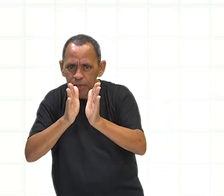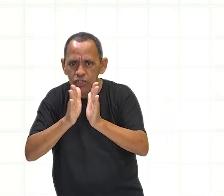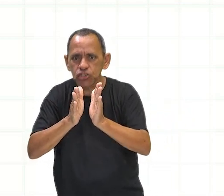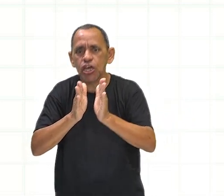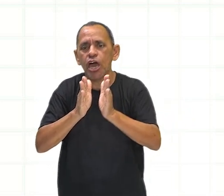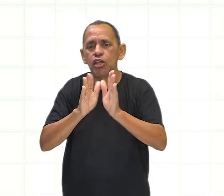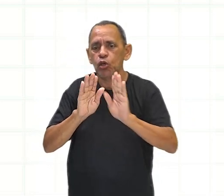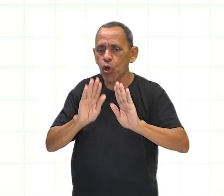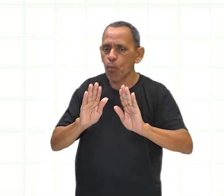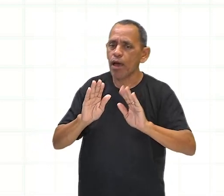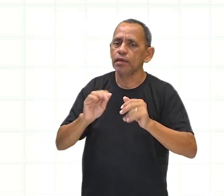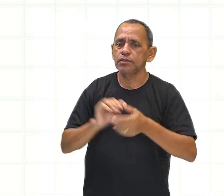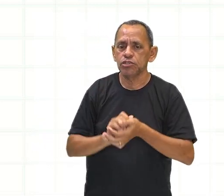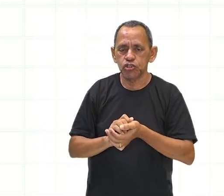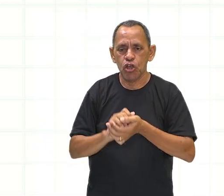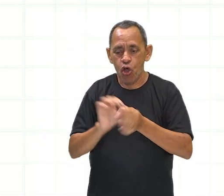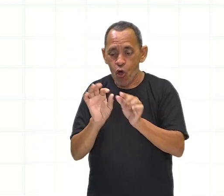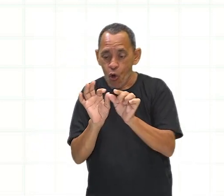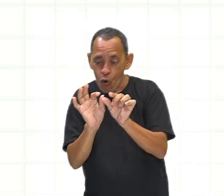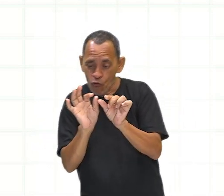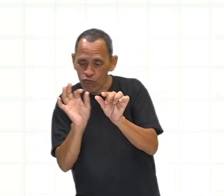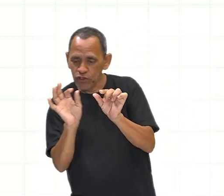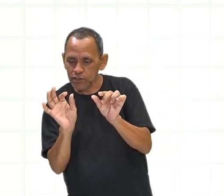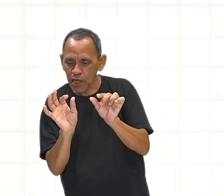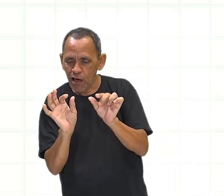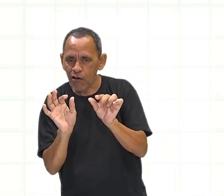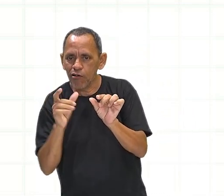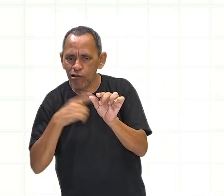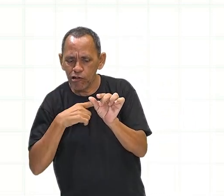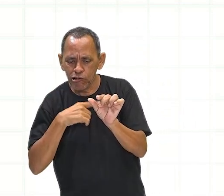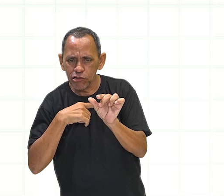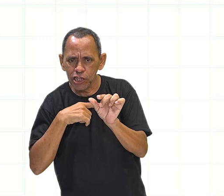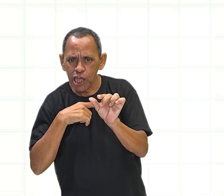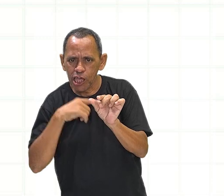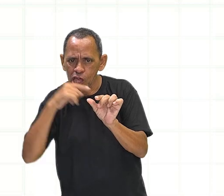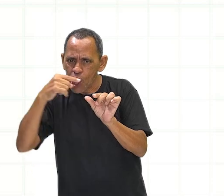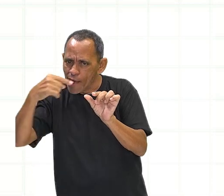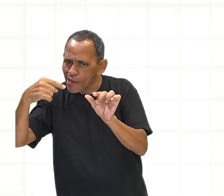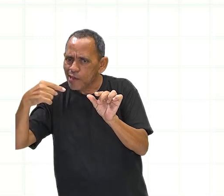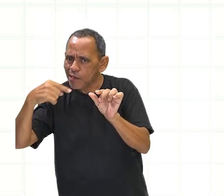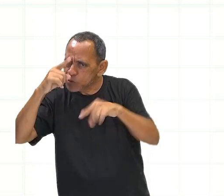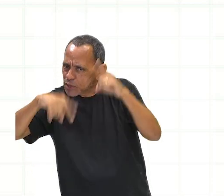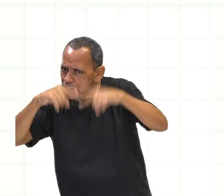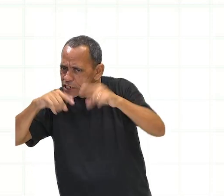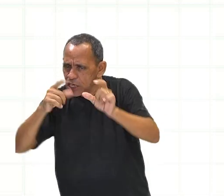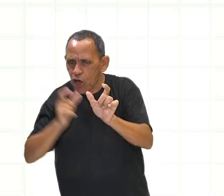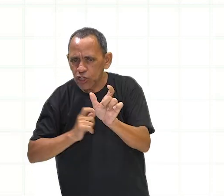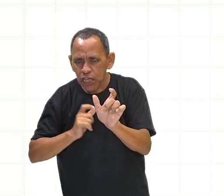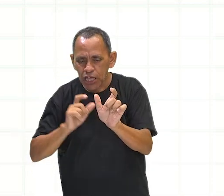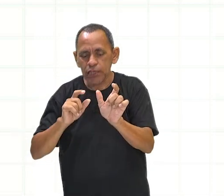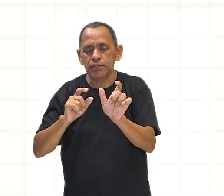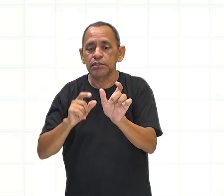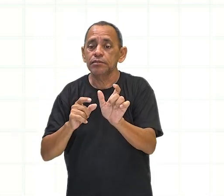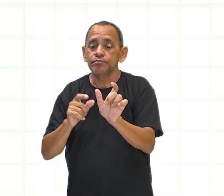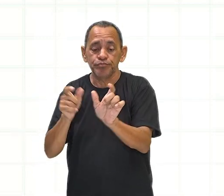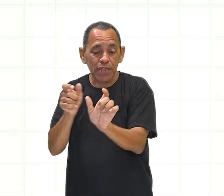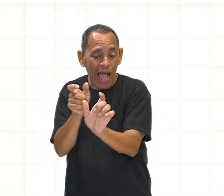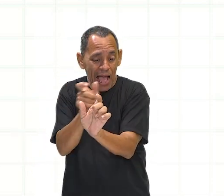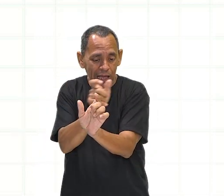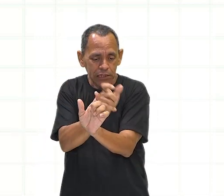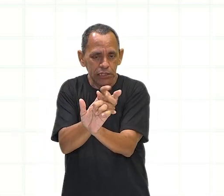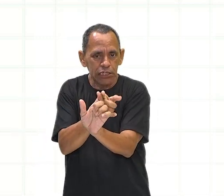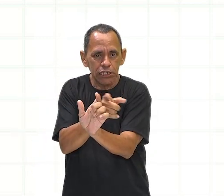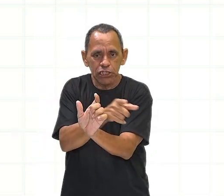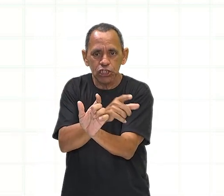ser a cauda, né, que é essa espécie de flagelo. Ele vai utilizar isso aqui, ó, para se locomover, certo? Então assim a